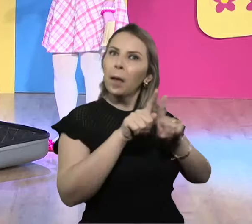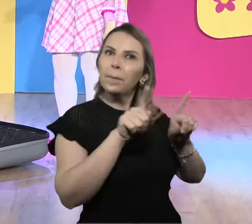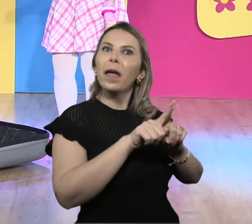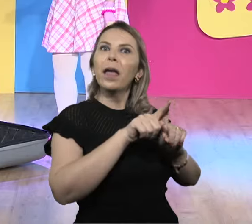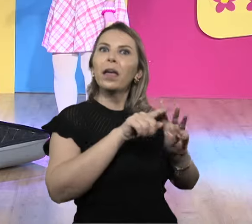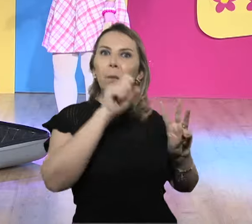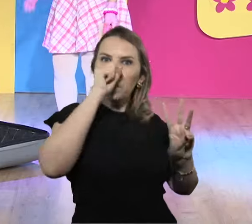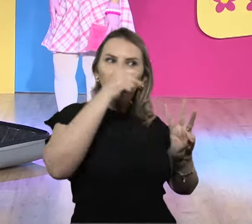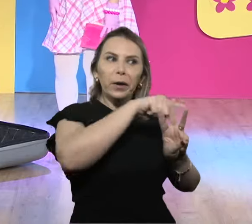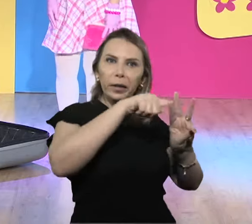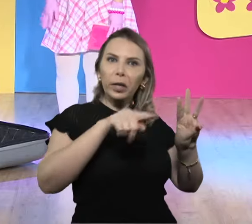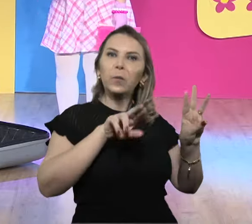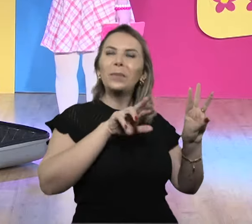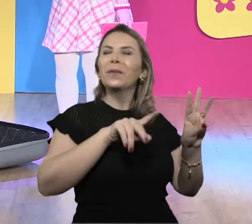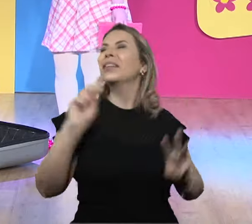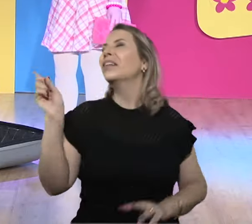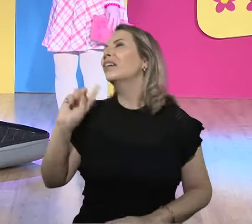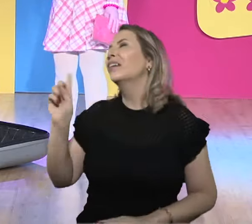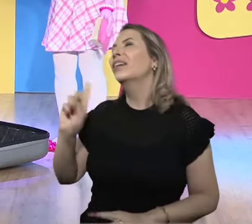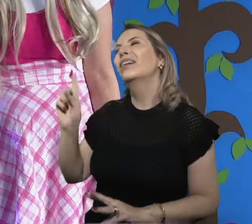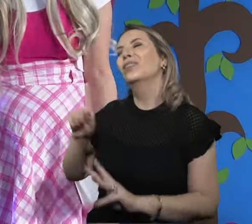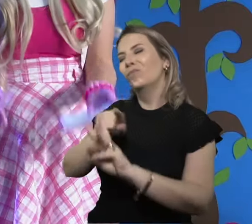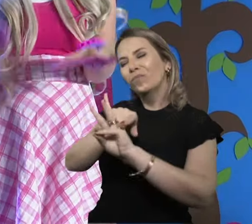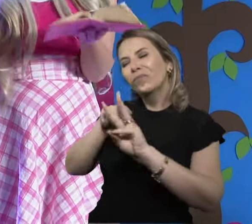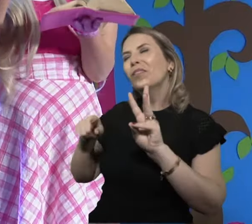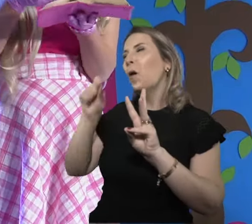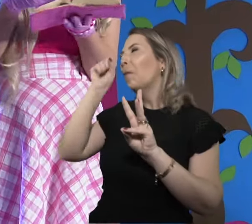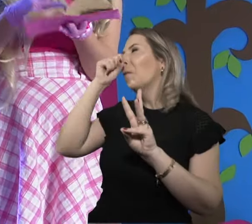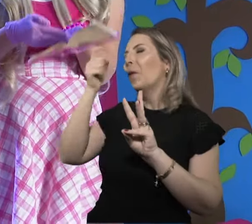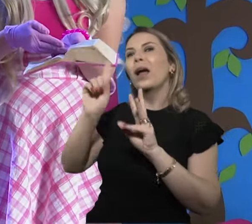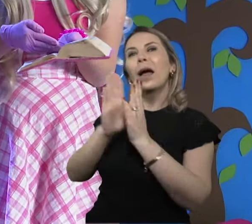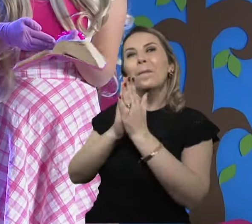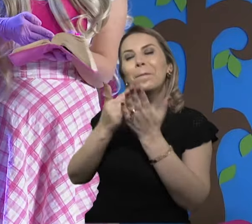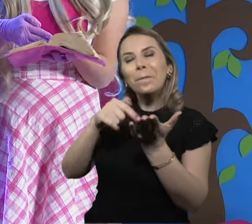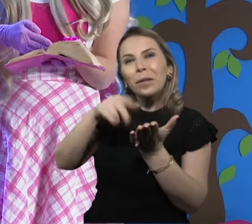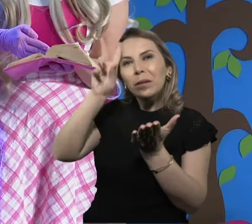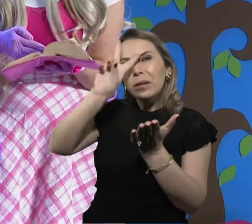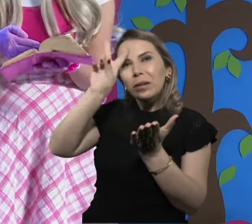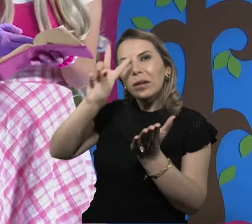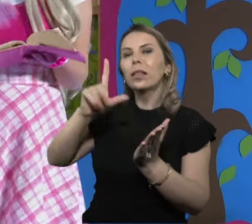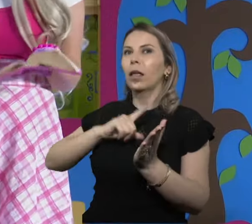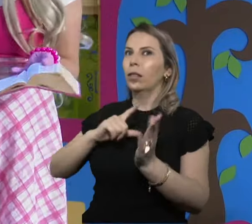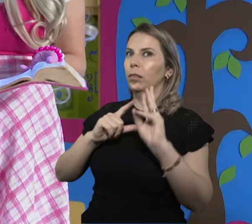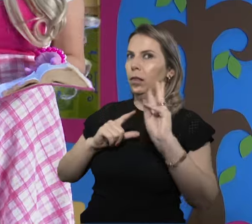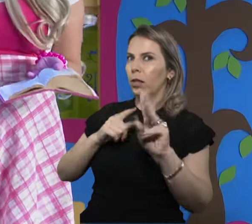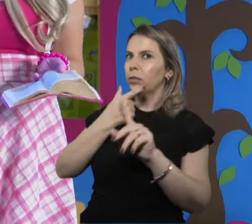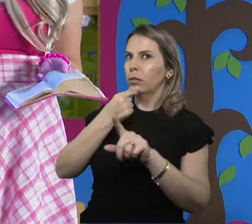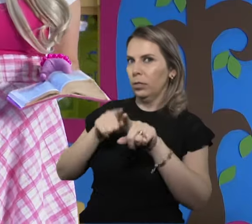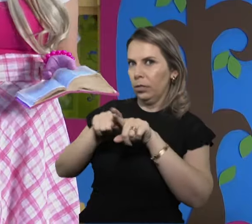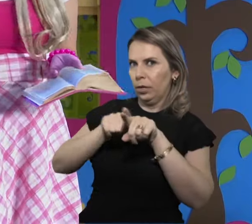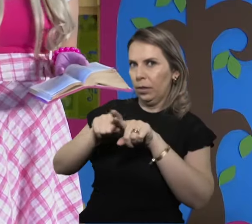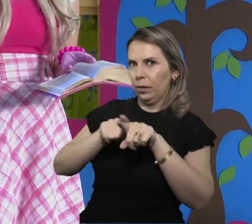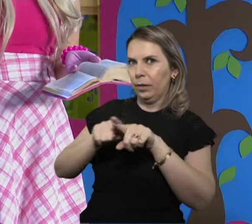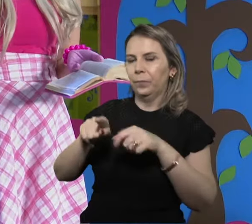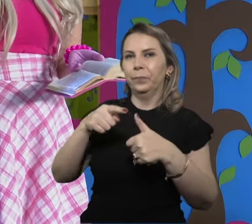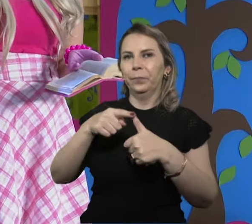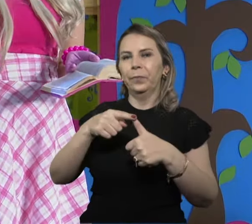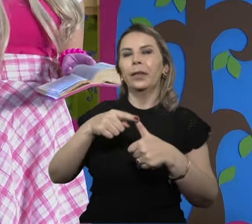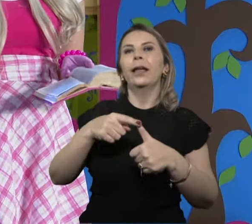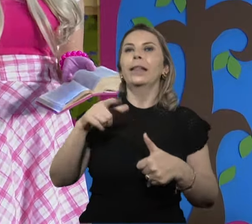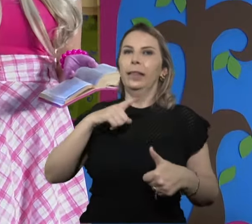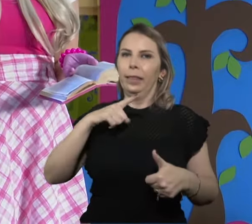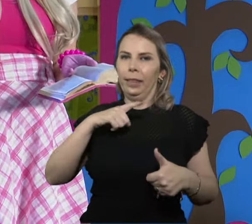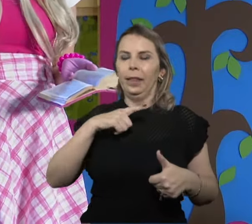porquinhos eram irmãos. Não, mas eles não são porquinhos. Essa história tá na Bíblia. Ah. são três irmãos. É